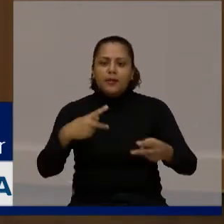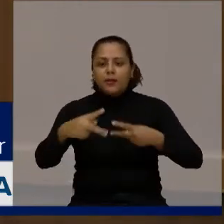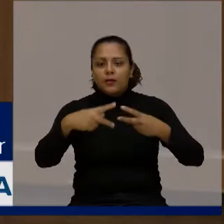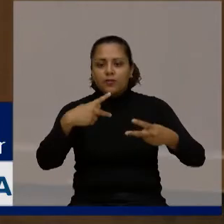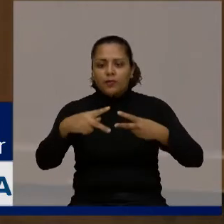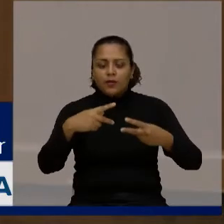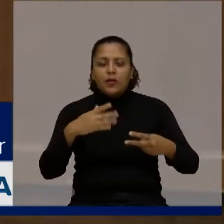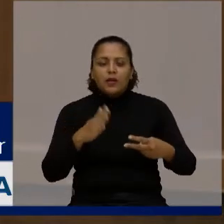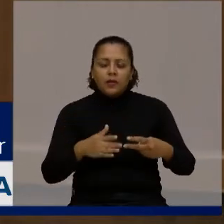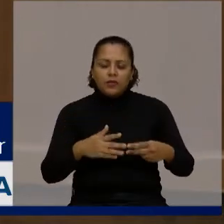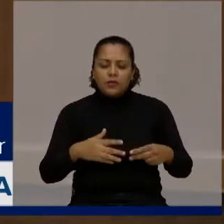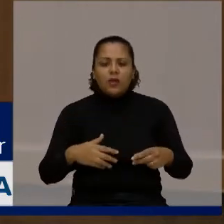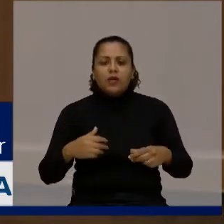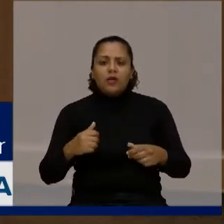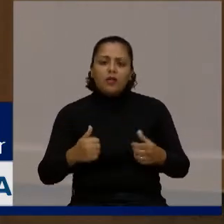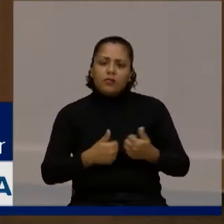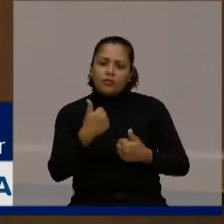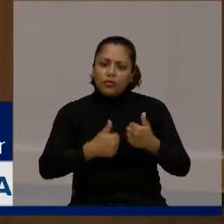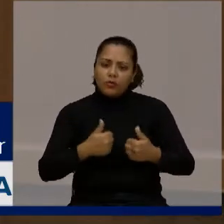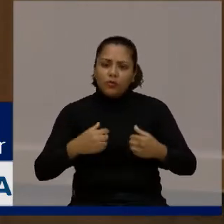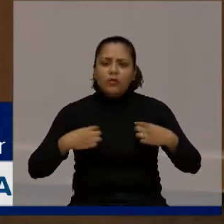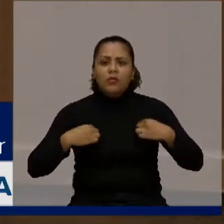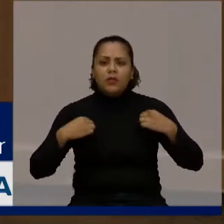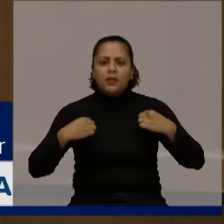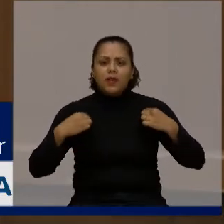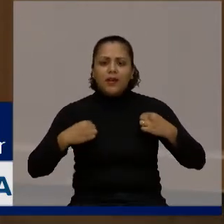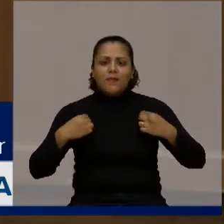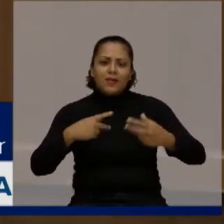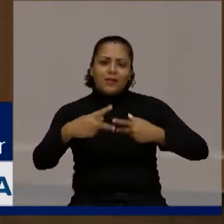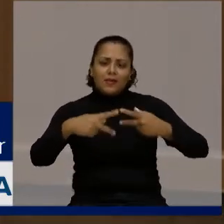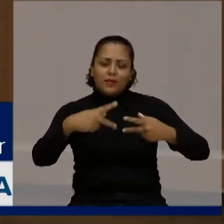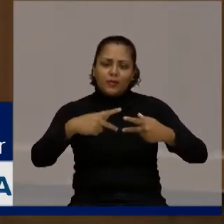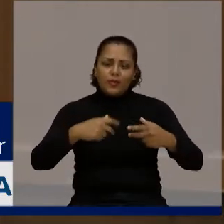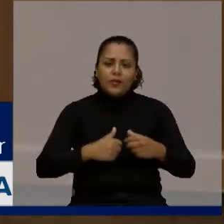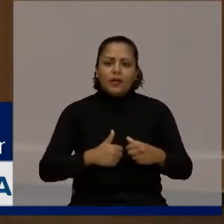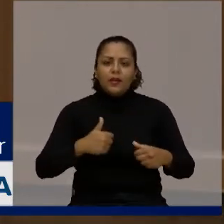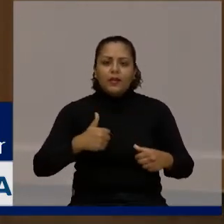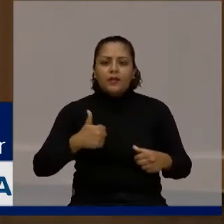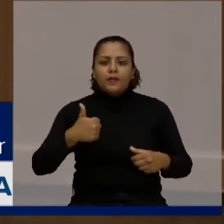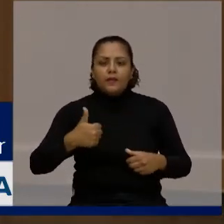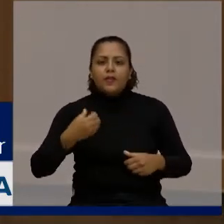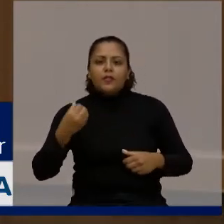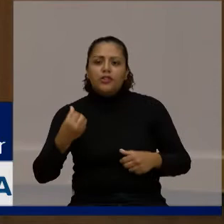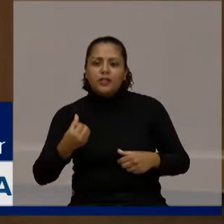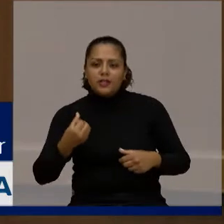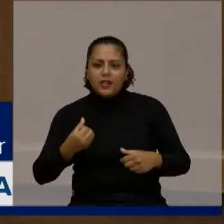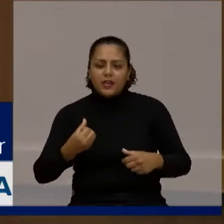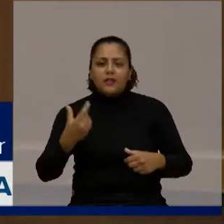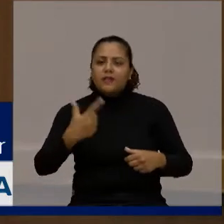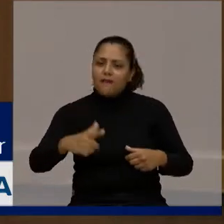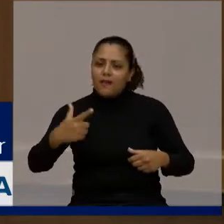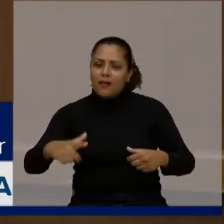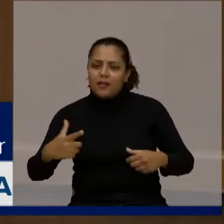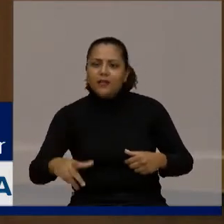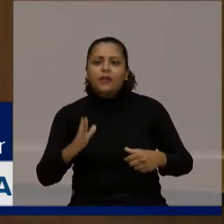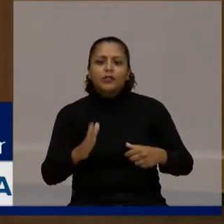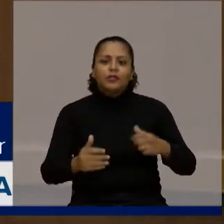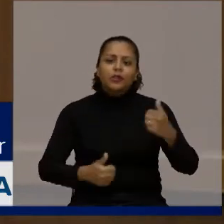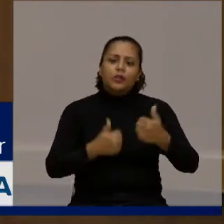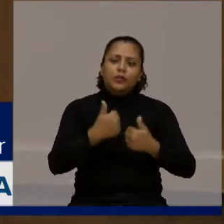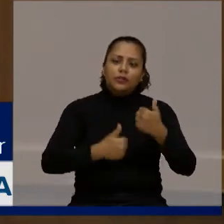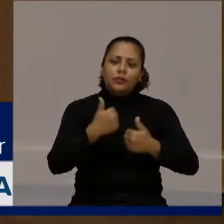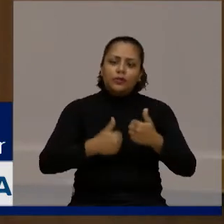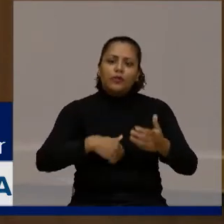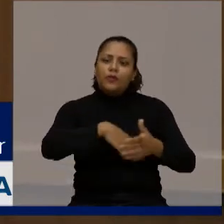marcando 8 gols. Vander Luiz, que era um cara extremamente simpático, amigo, adorava o São José